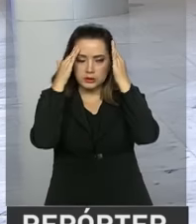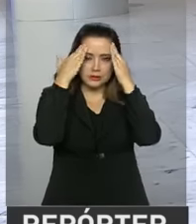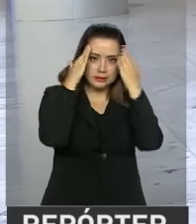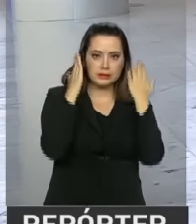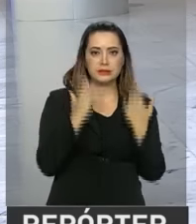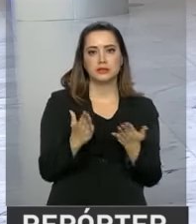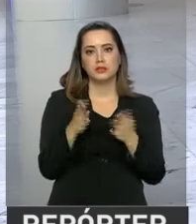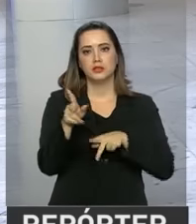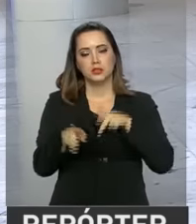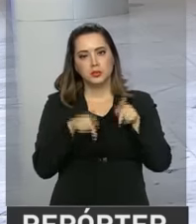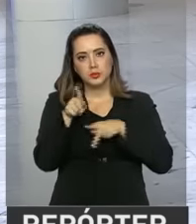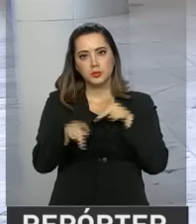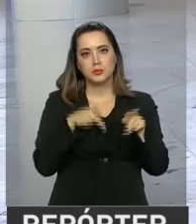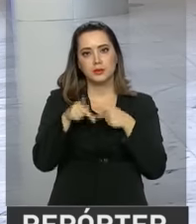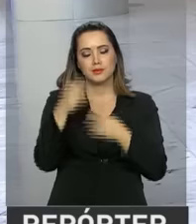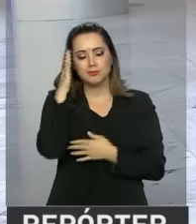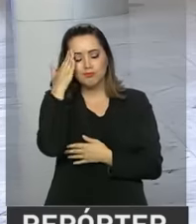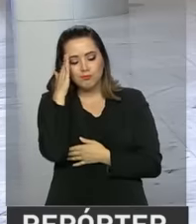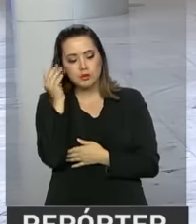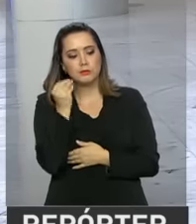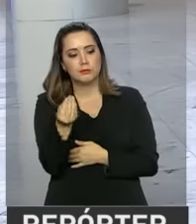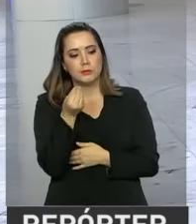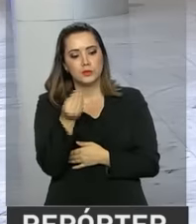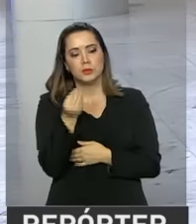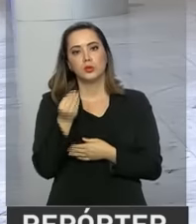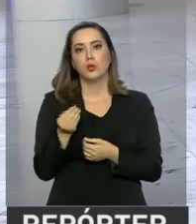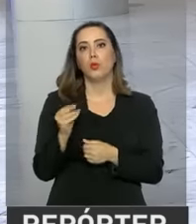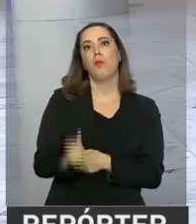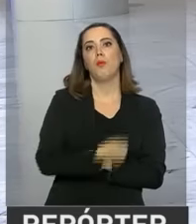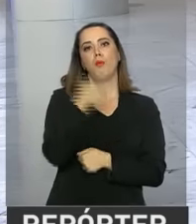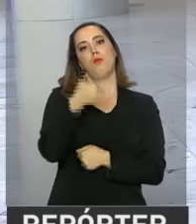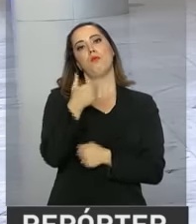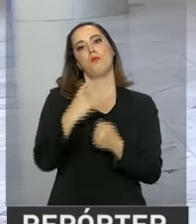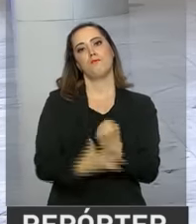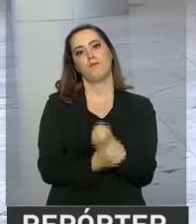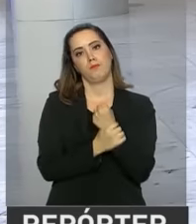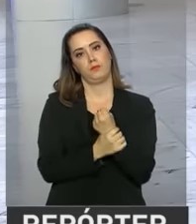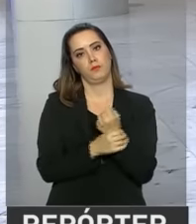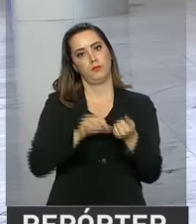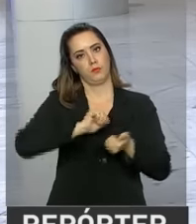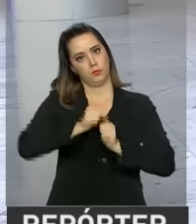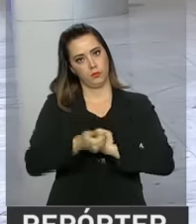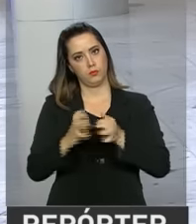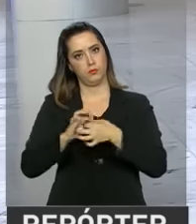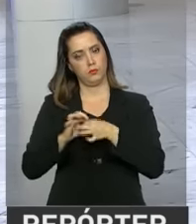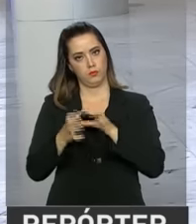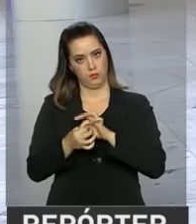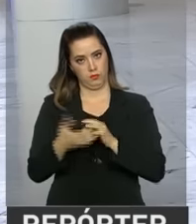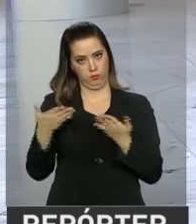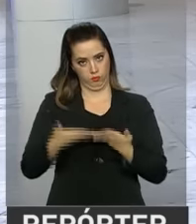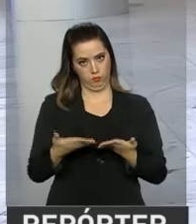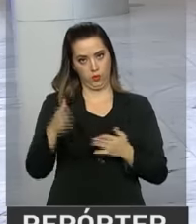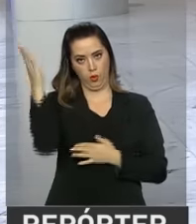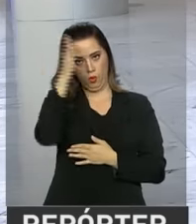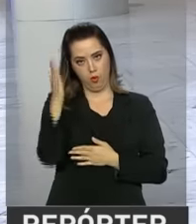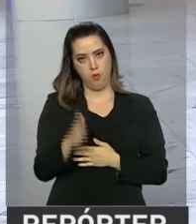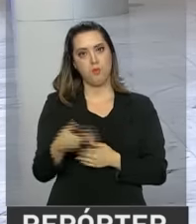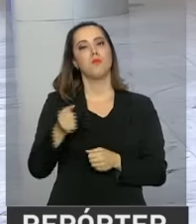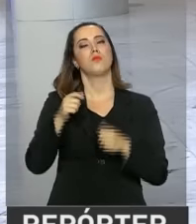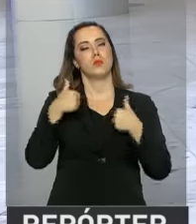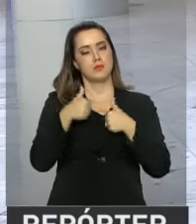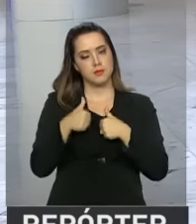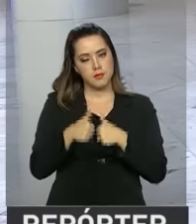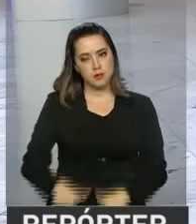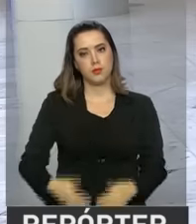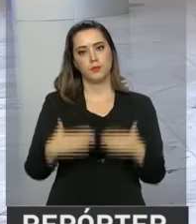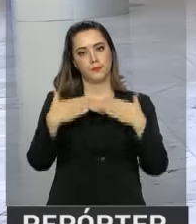algum conforto por segurança, mas que o nível de segurança dos Jogos será mantido. Ele disse que o Brasil está pronto para os Jogos.